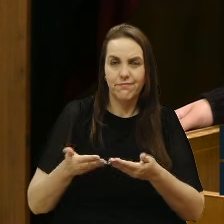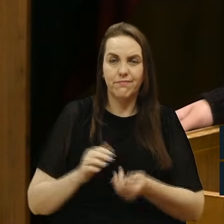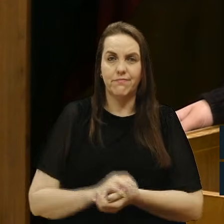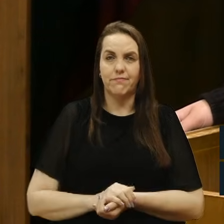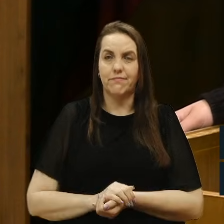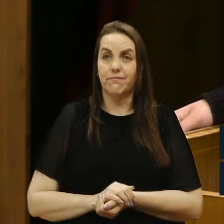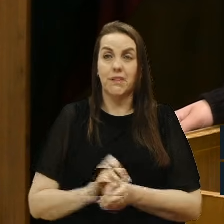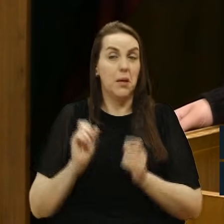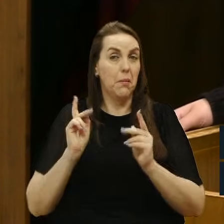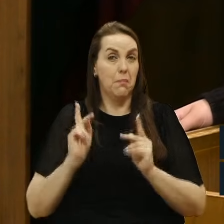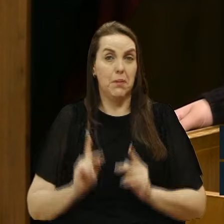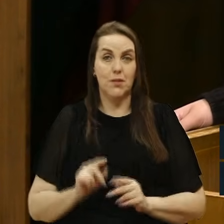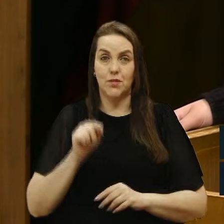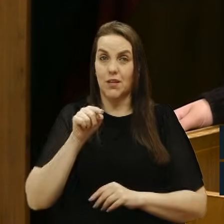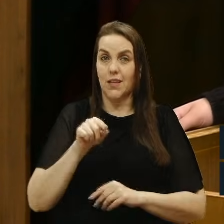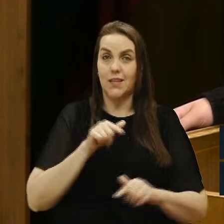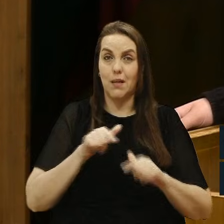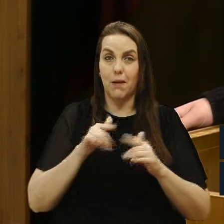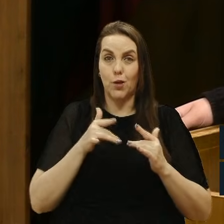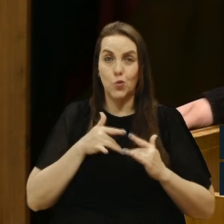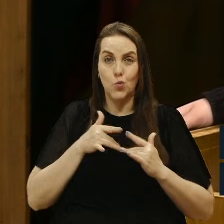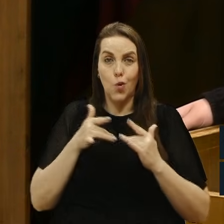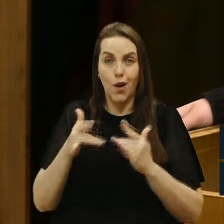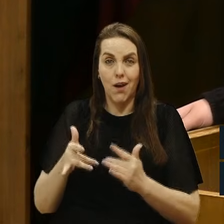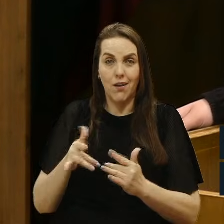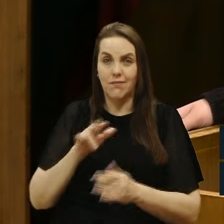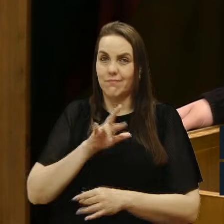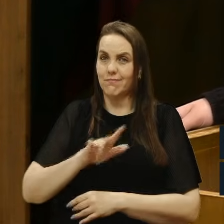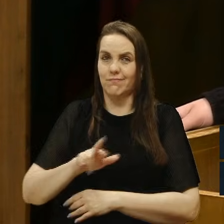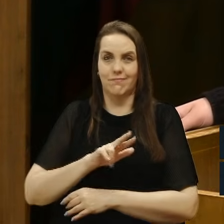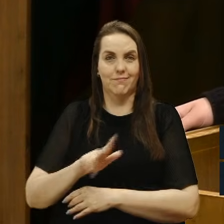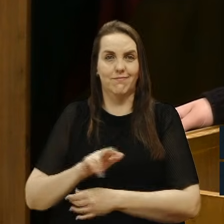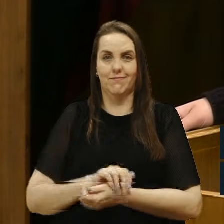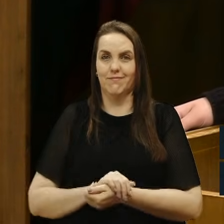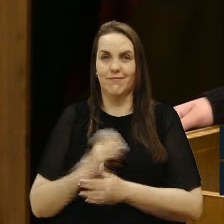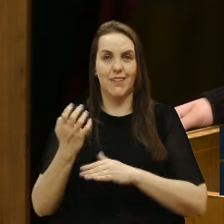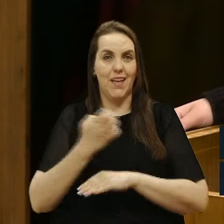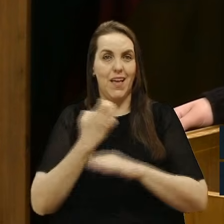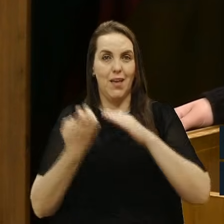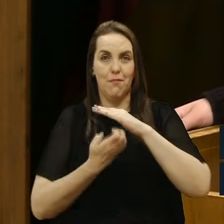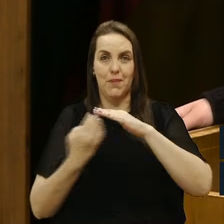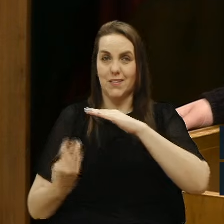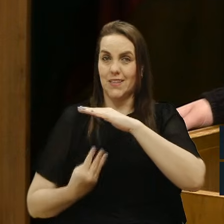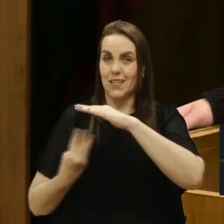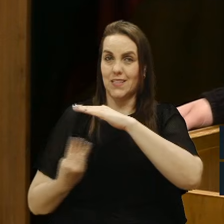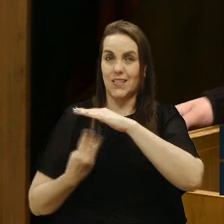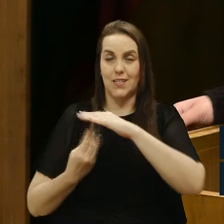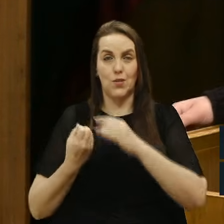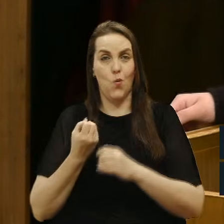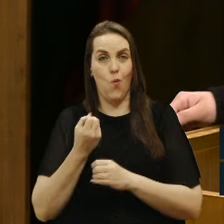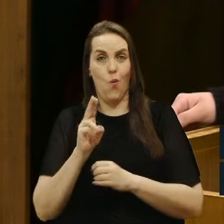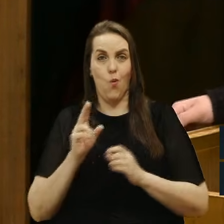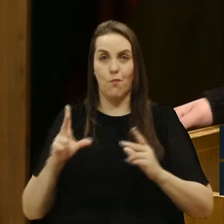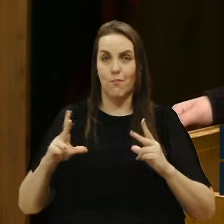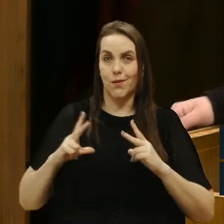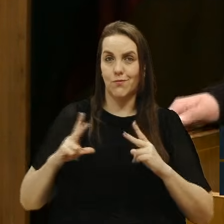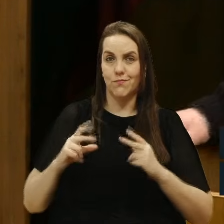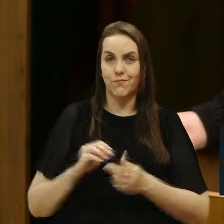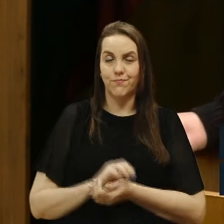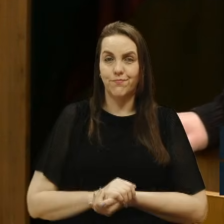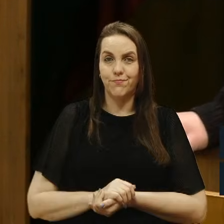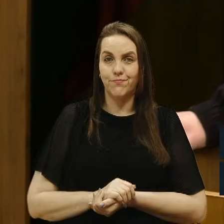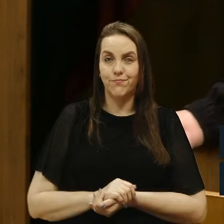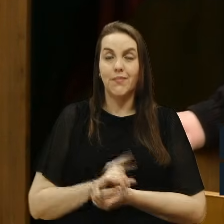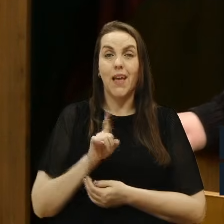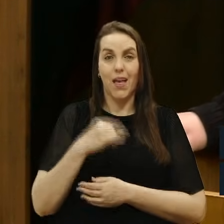Ninguém aqui está fazendo trabalho solidário quando uma empresa é terceirizada ou privatizada. E é importante sim nós